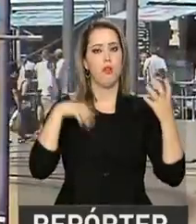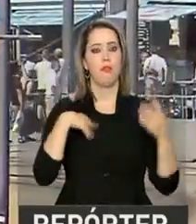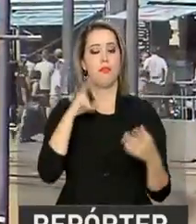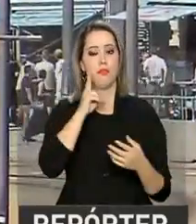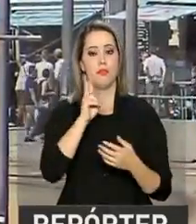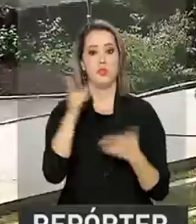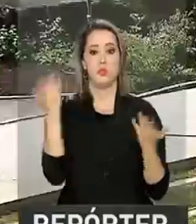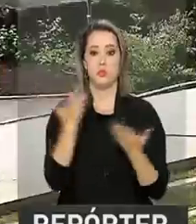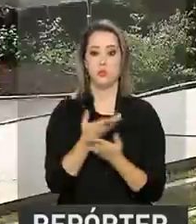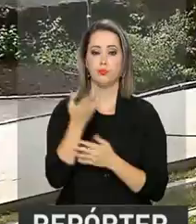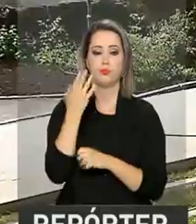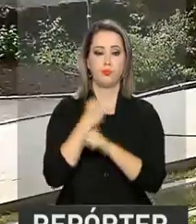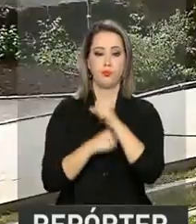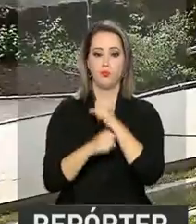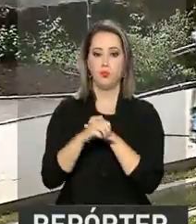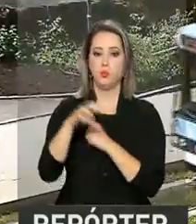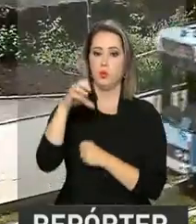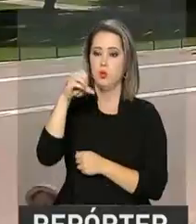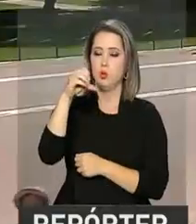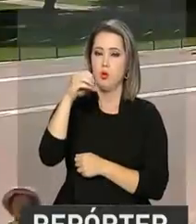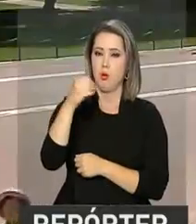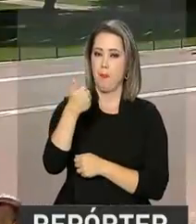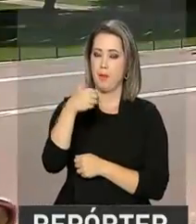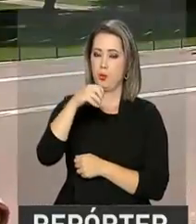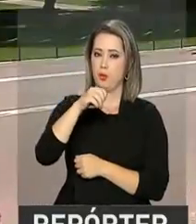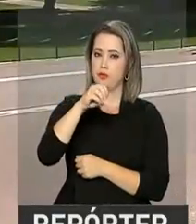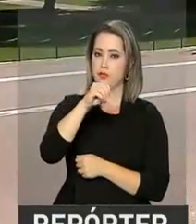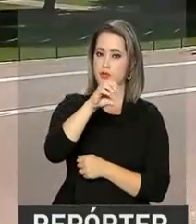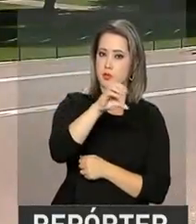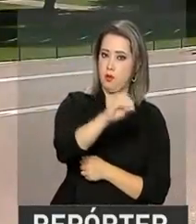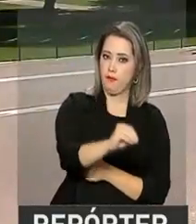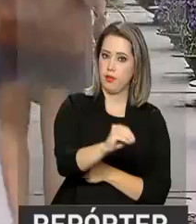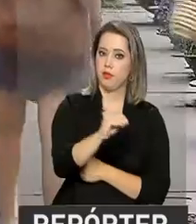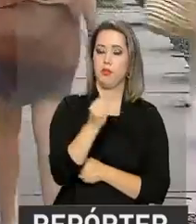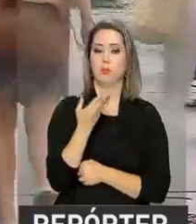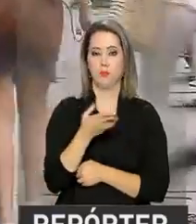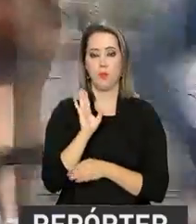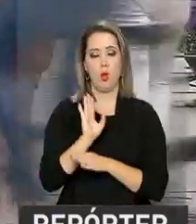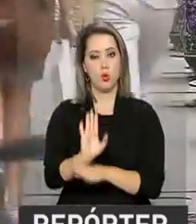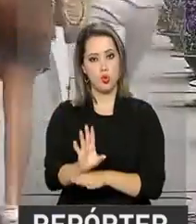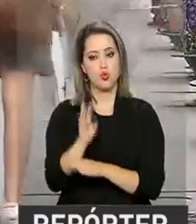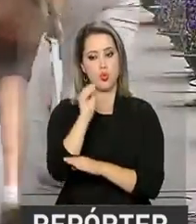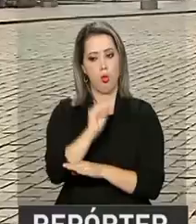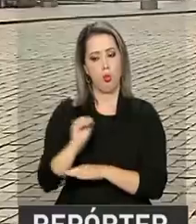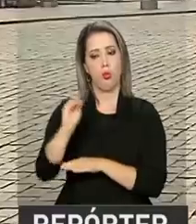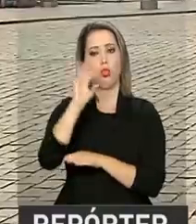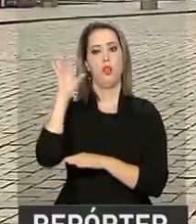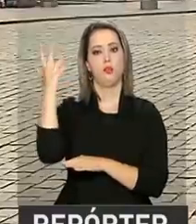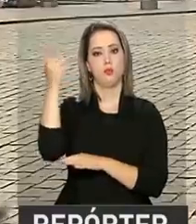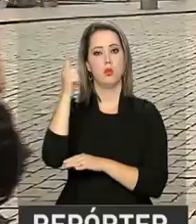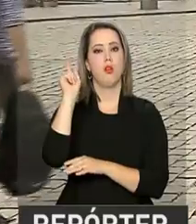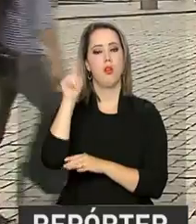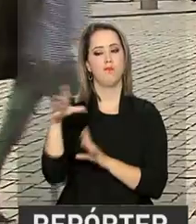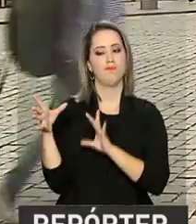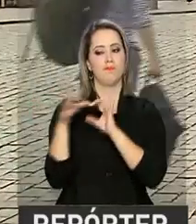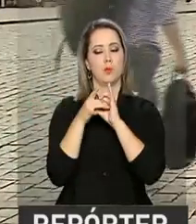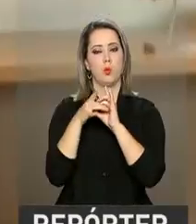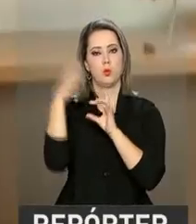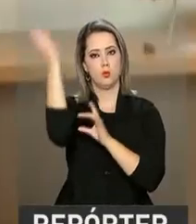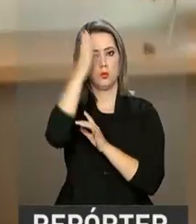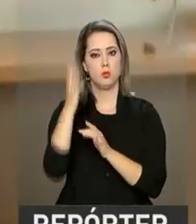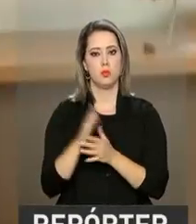os níveis do fim da década de 90 a cooperação ambiental é um dos pontos fortes na relação com o brasil